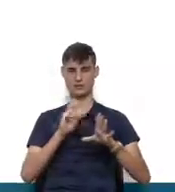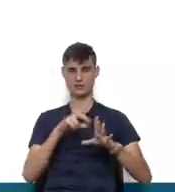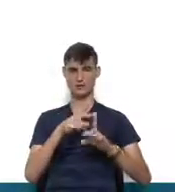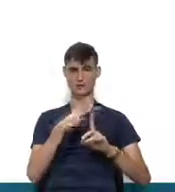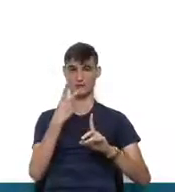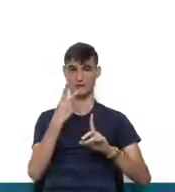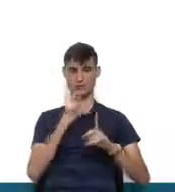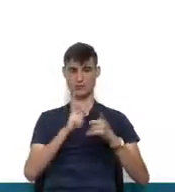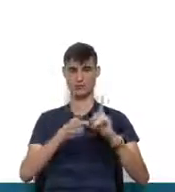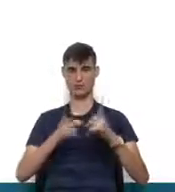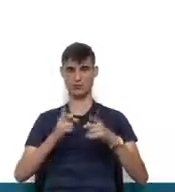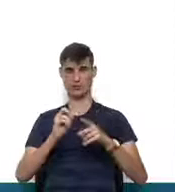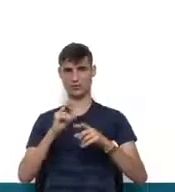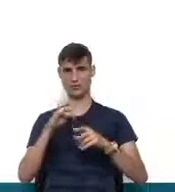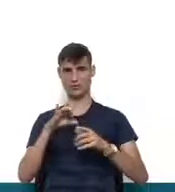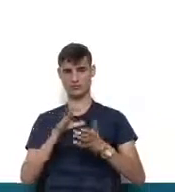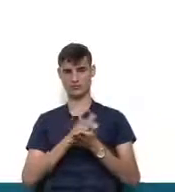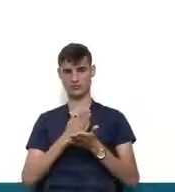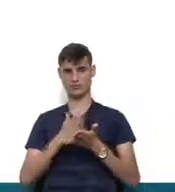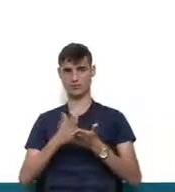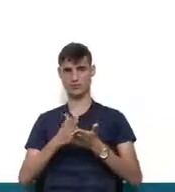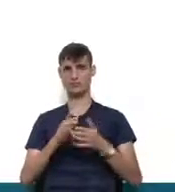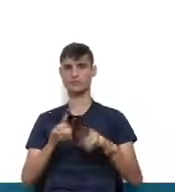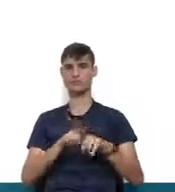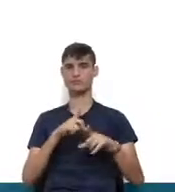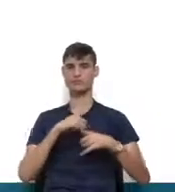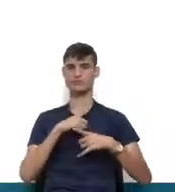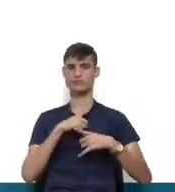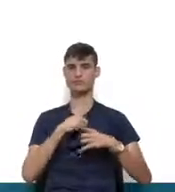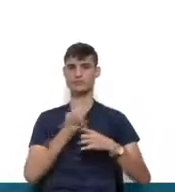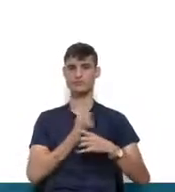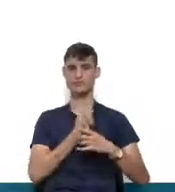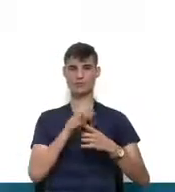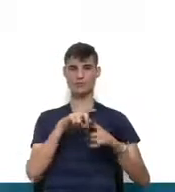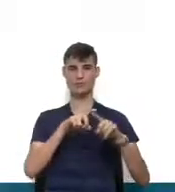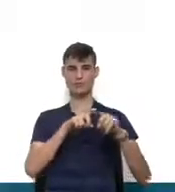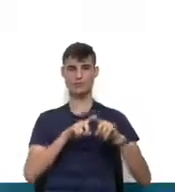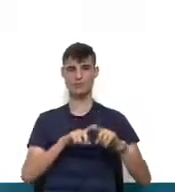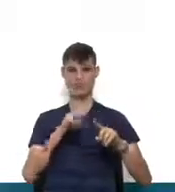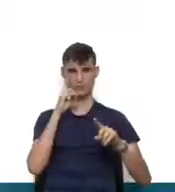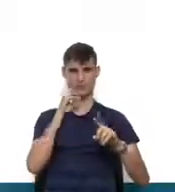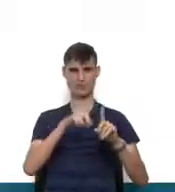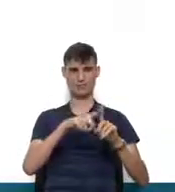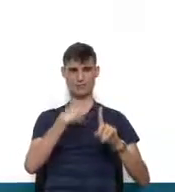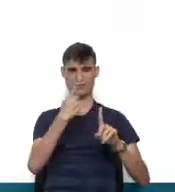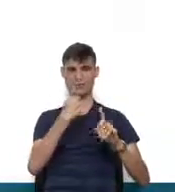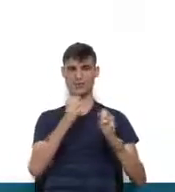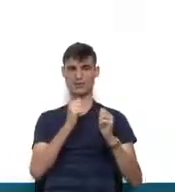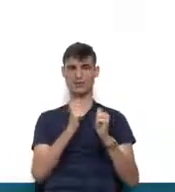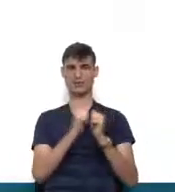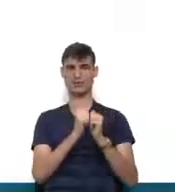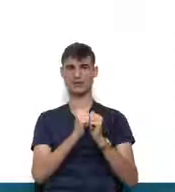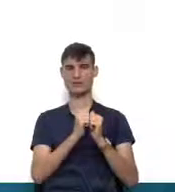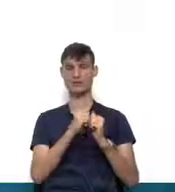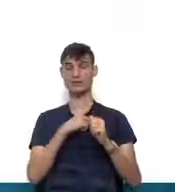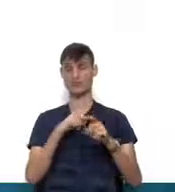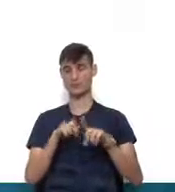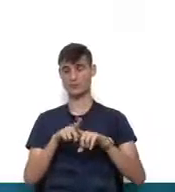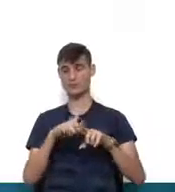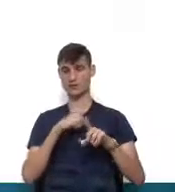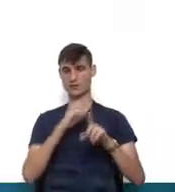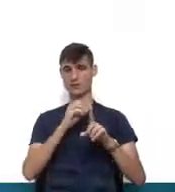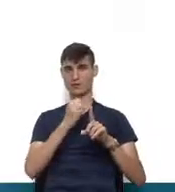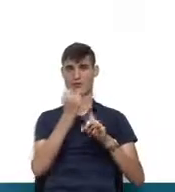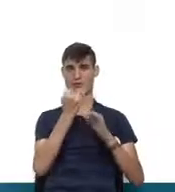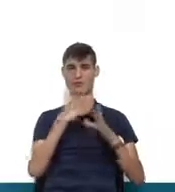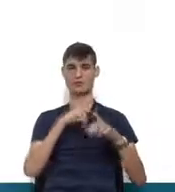ordem, tá aqui. Tinha aquele coeficiente que multiplicava a derivada da primeira ordem, o outro